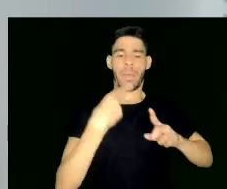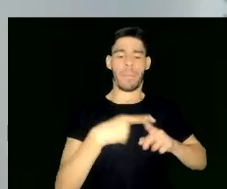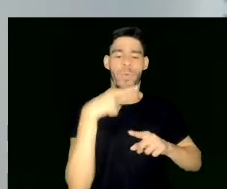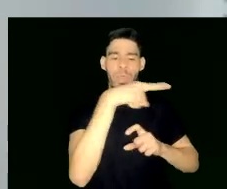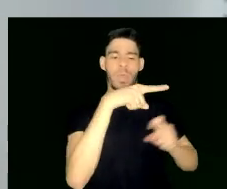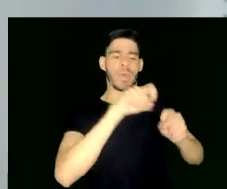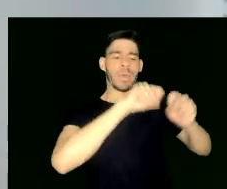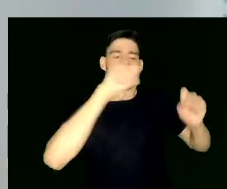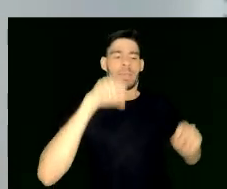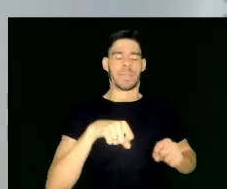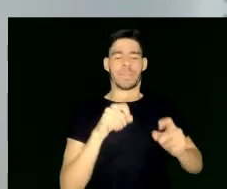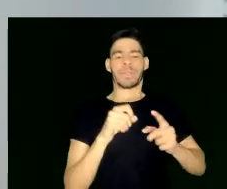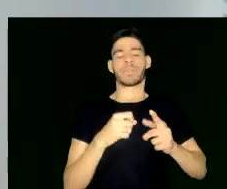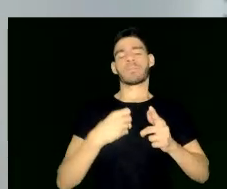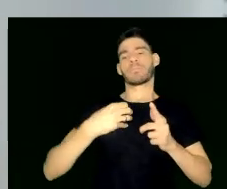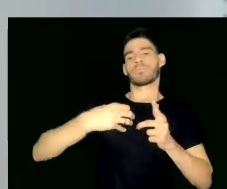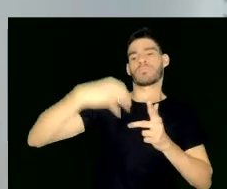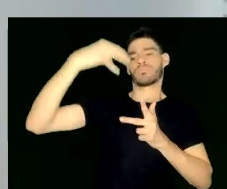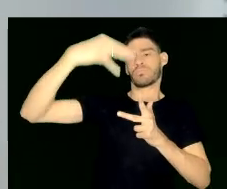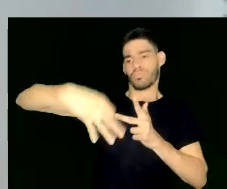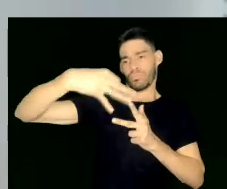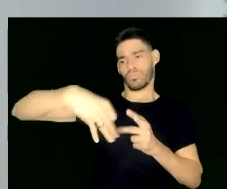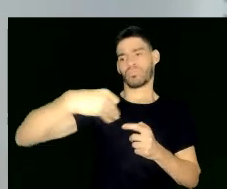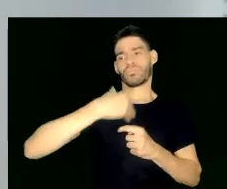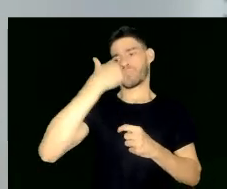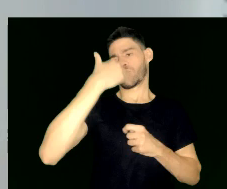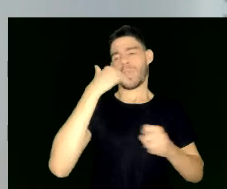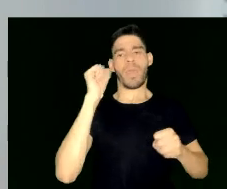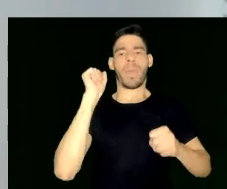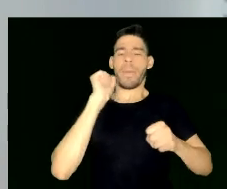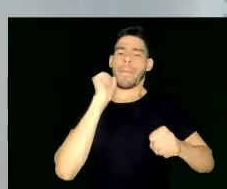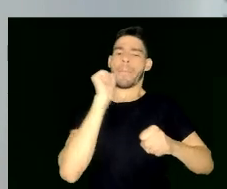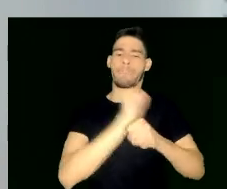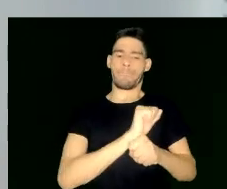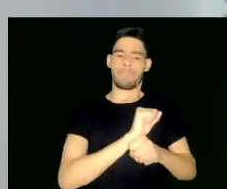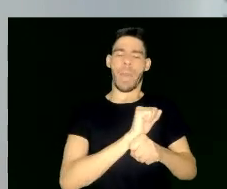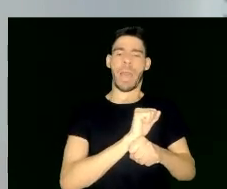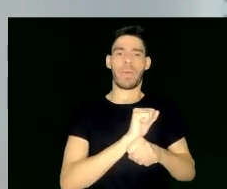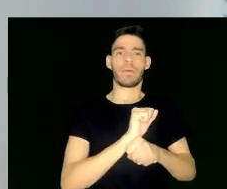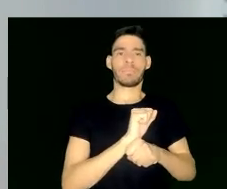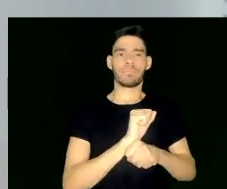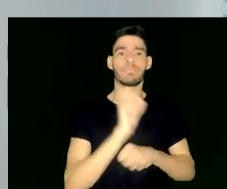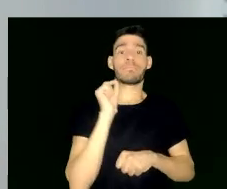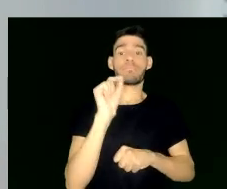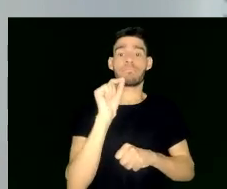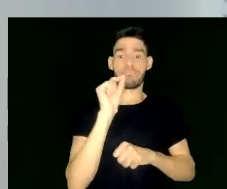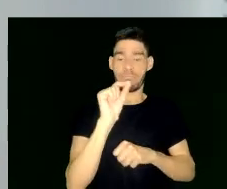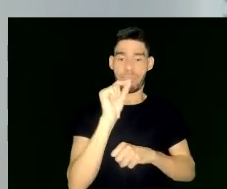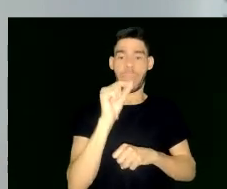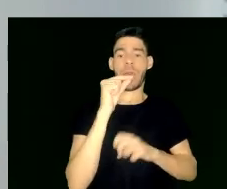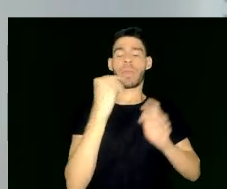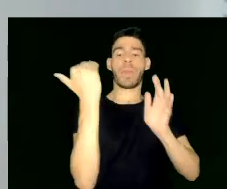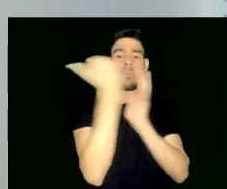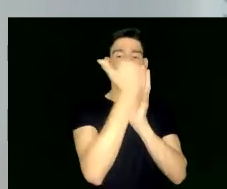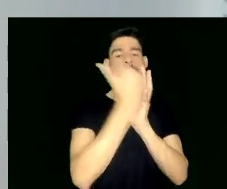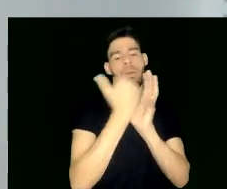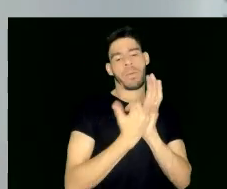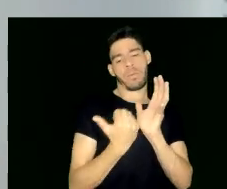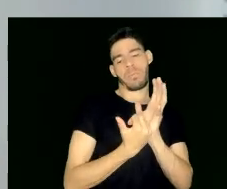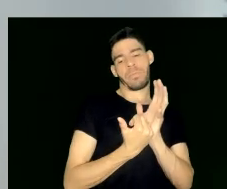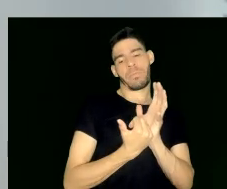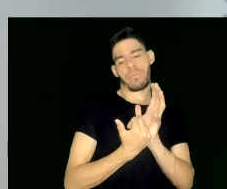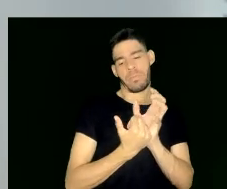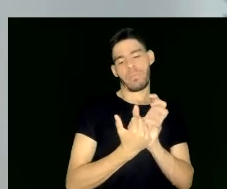que, por causa disso, os sistemas jurídicos teriam de ser afastados ou suspensos para que essas